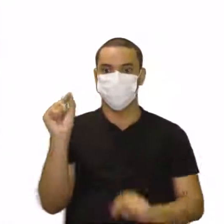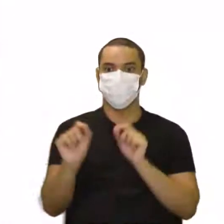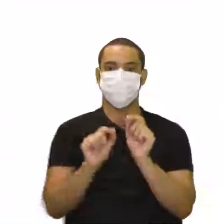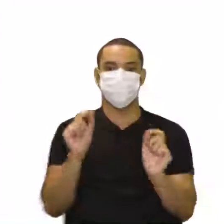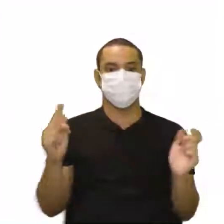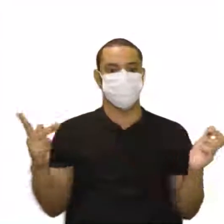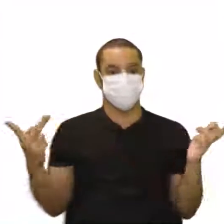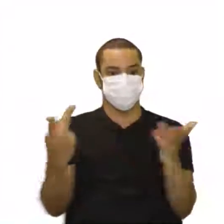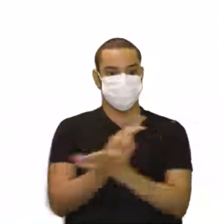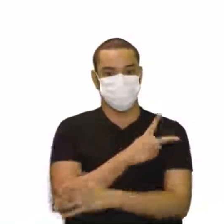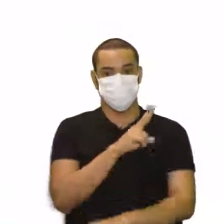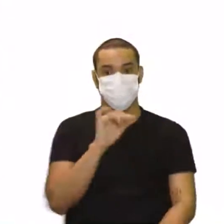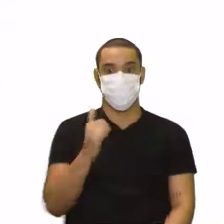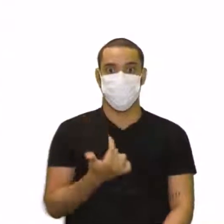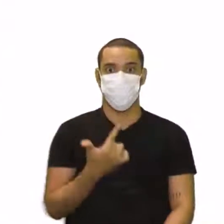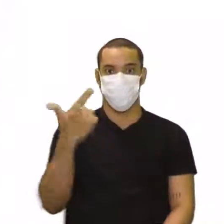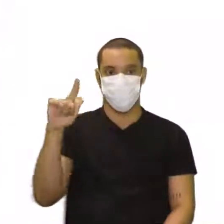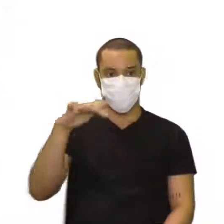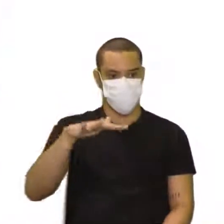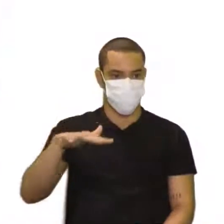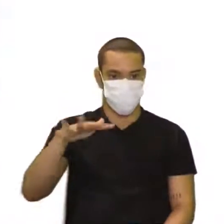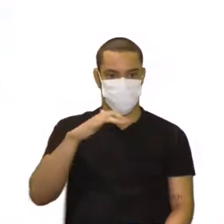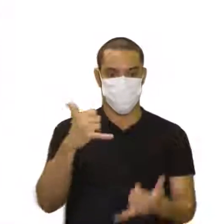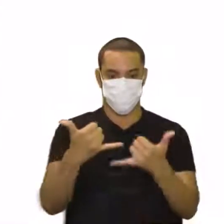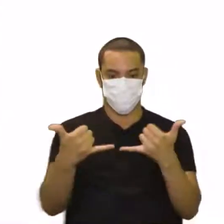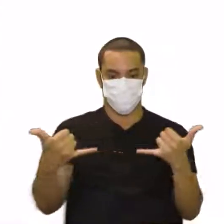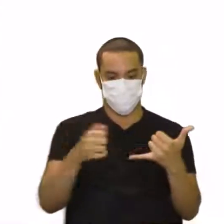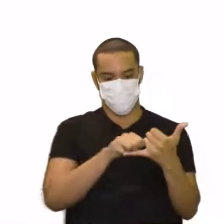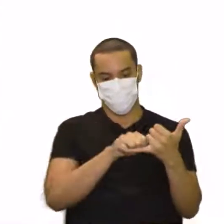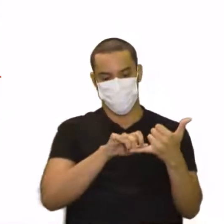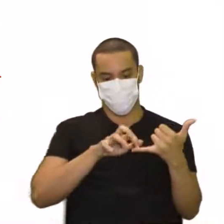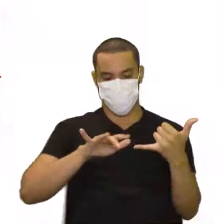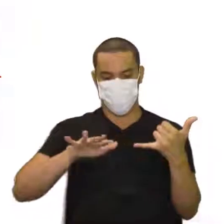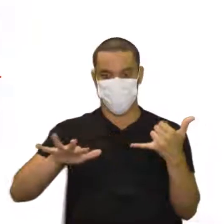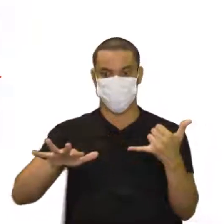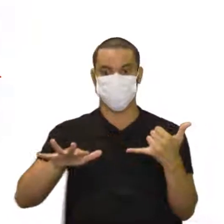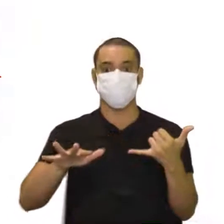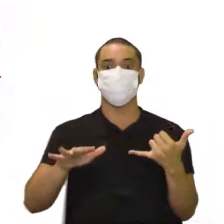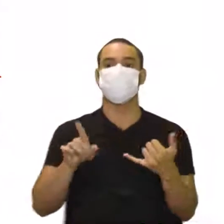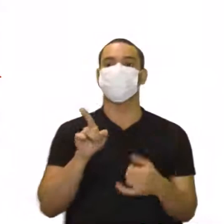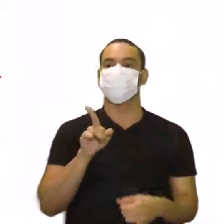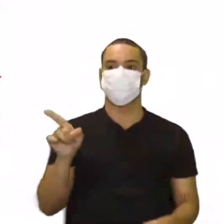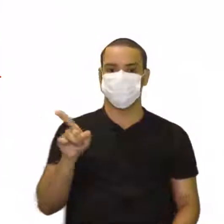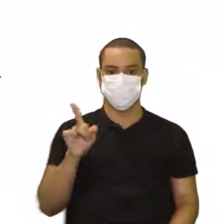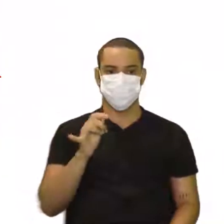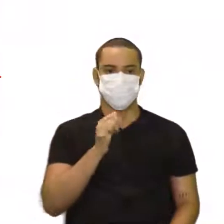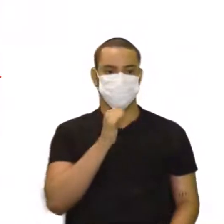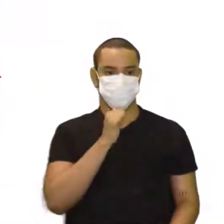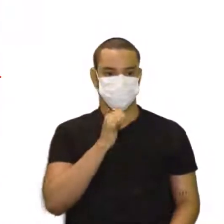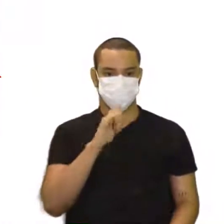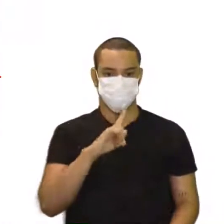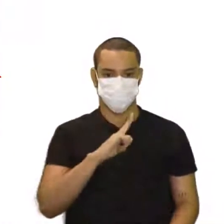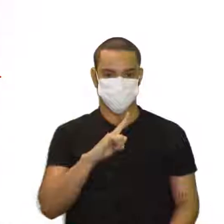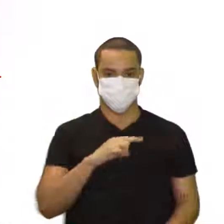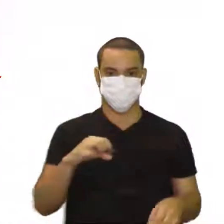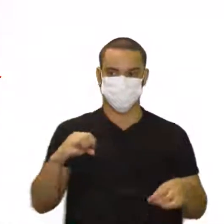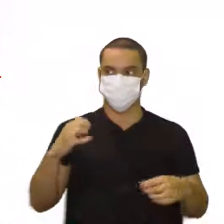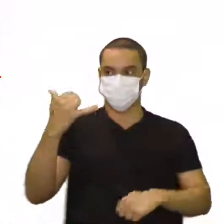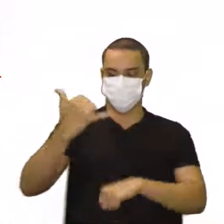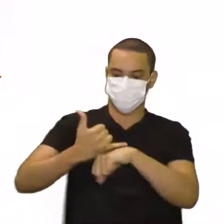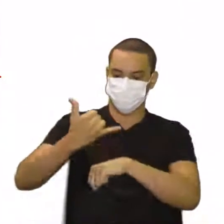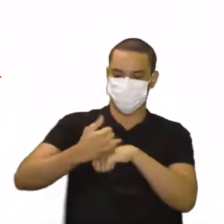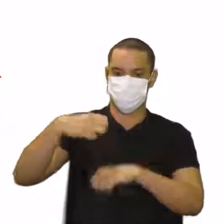eles vão passar para outra parte do fio, ok? E aqui, no caso da existência de um metal,